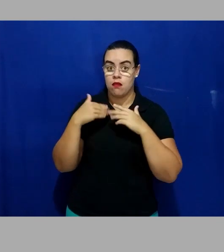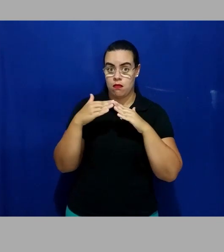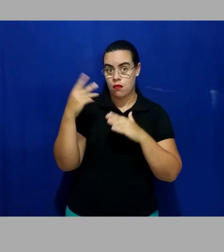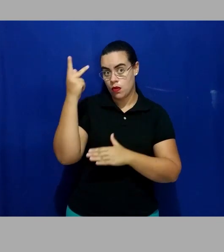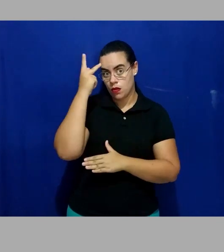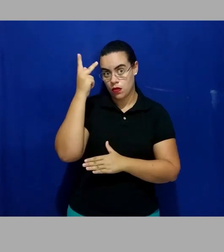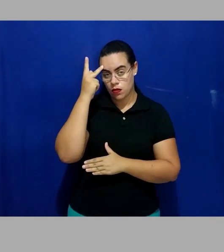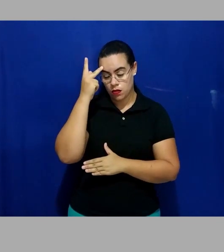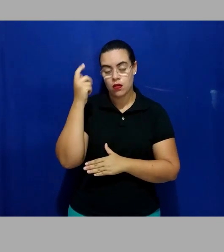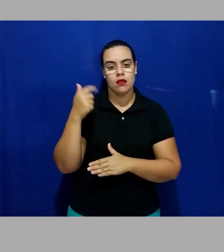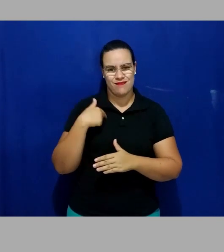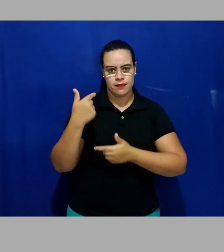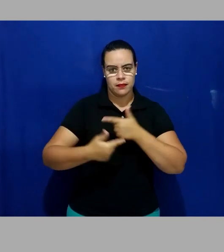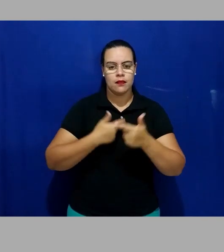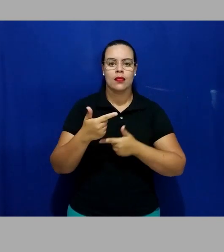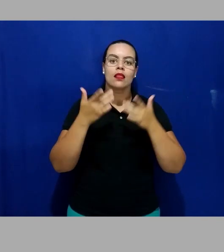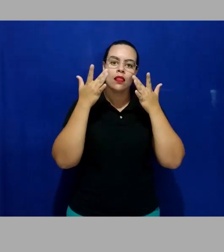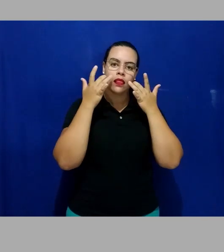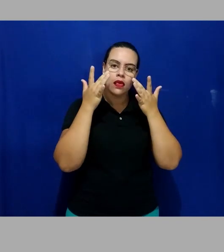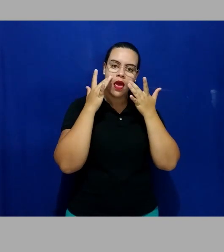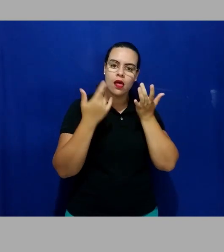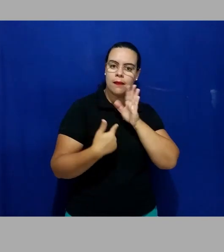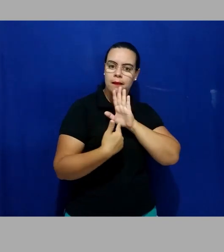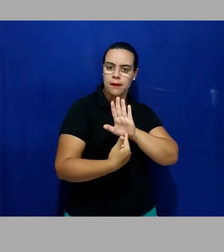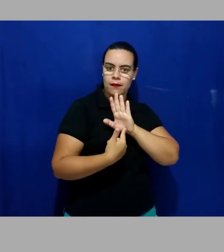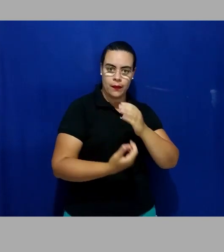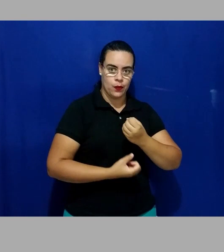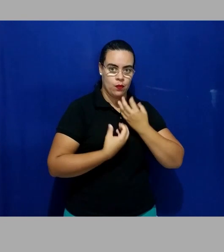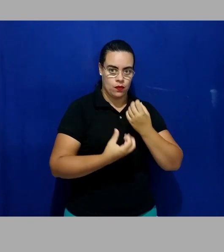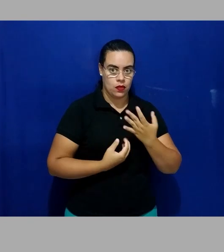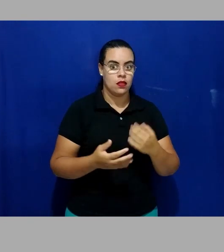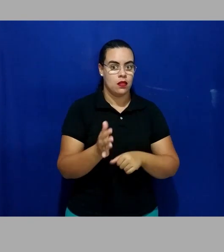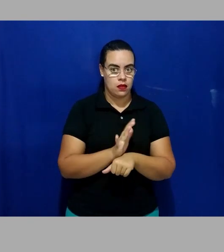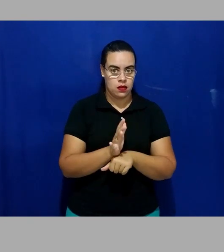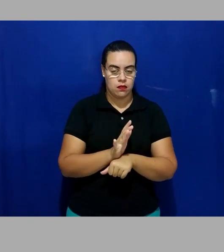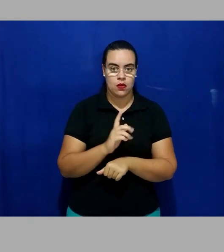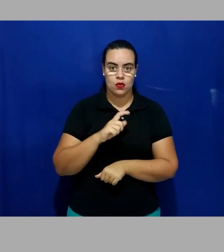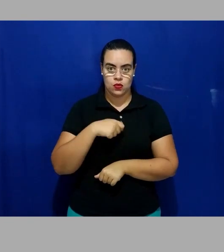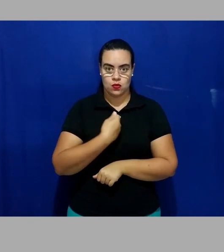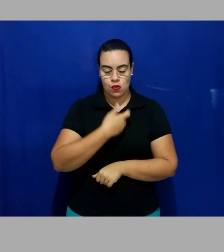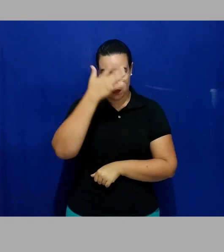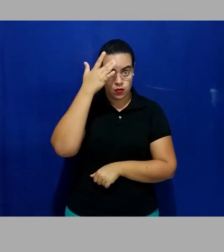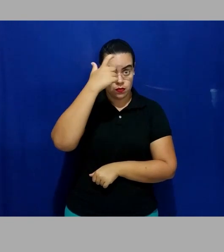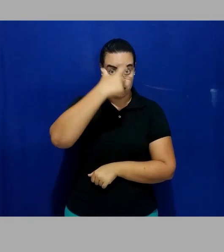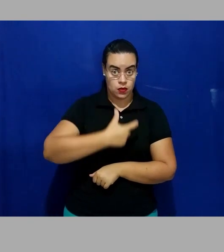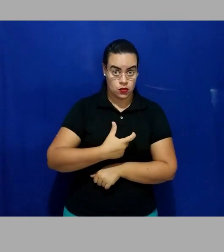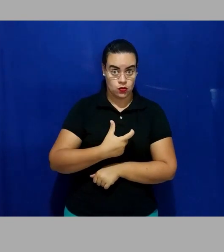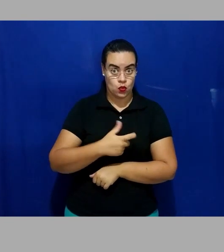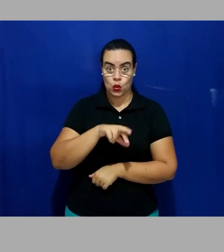Moro em São Paulo, onde desenvolvo trabalhos em teatro, performance, poesia e